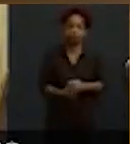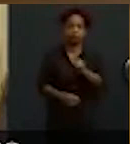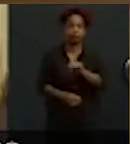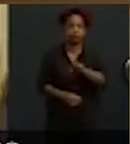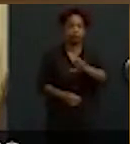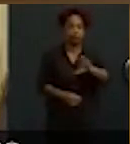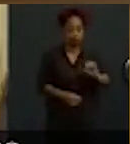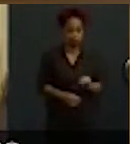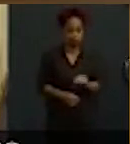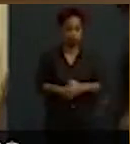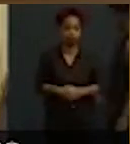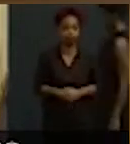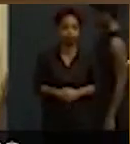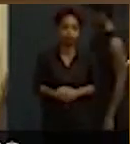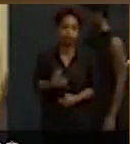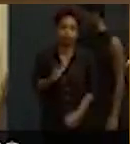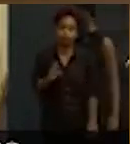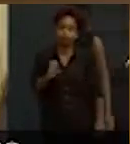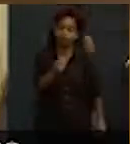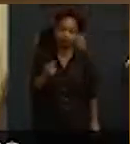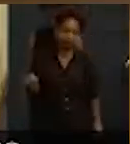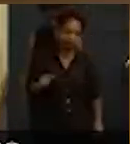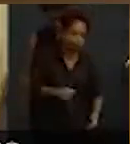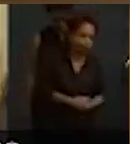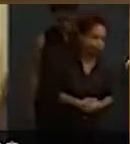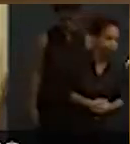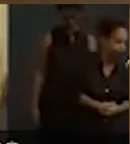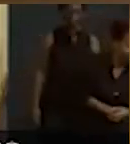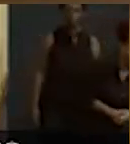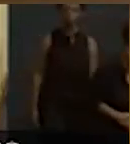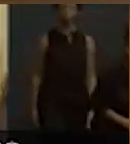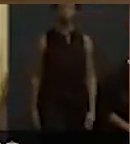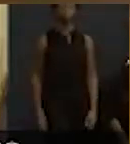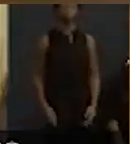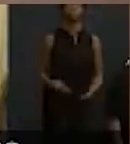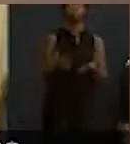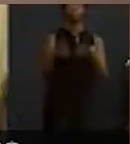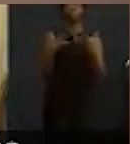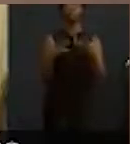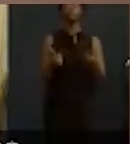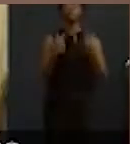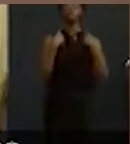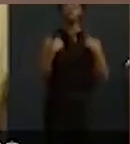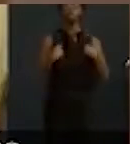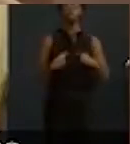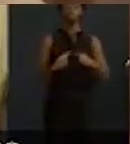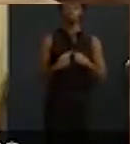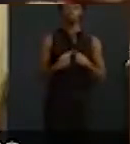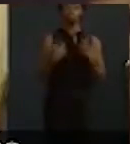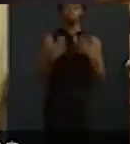Glaucio Cardoso da Conceição para receber o colar do mérito do Ministério Público.